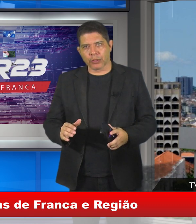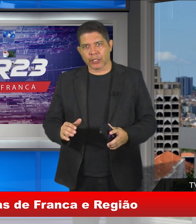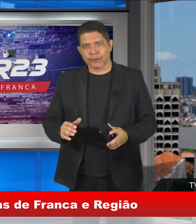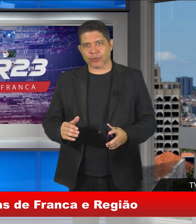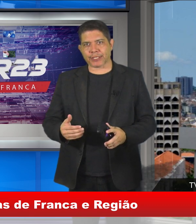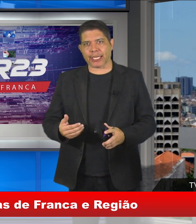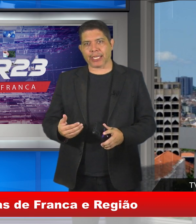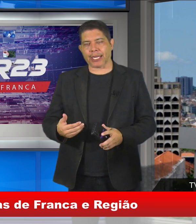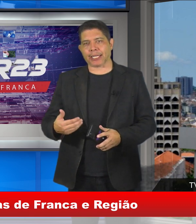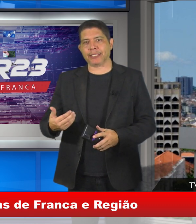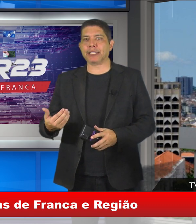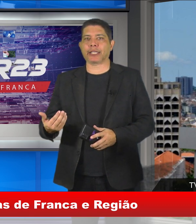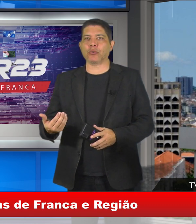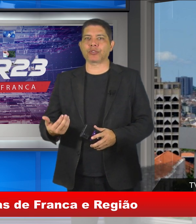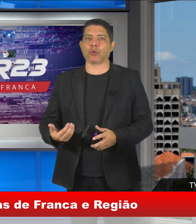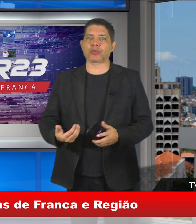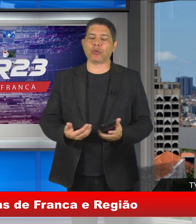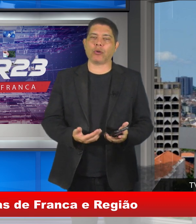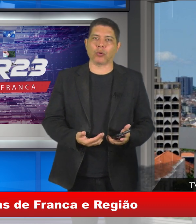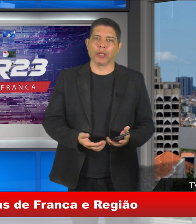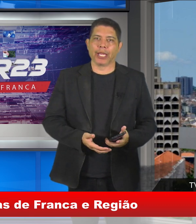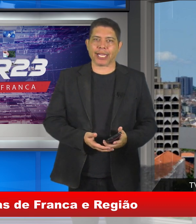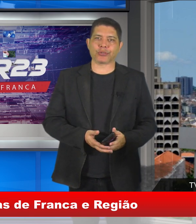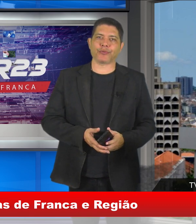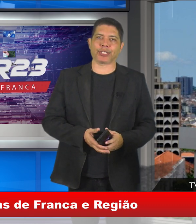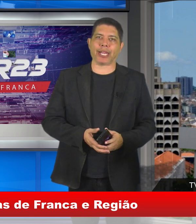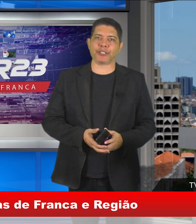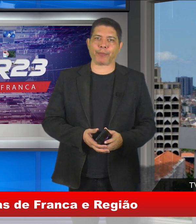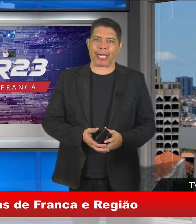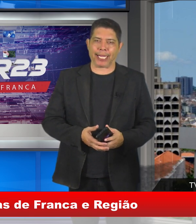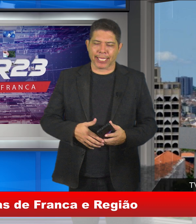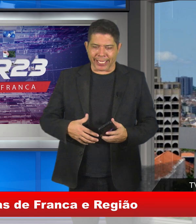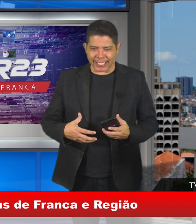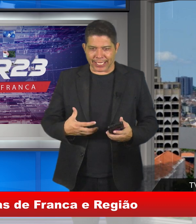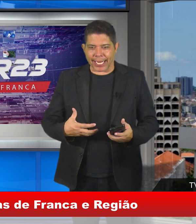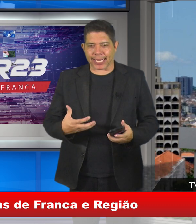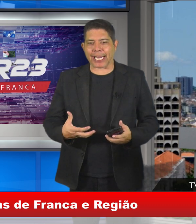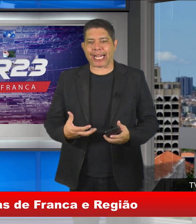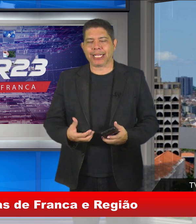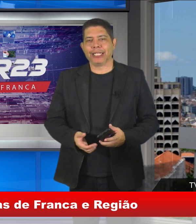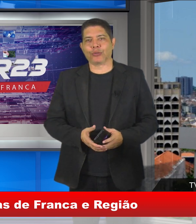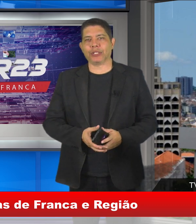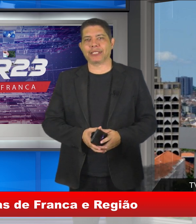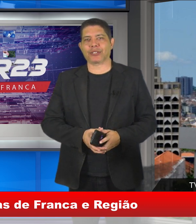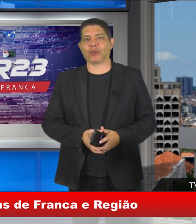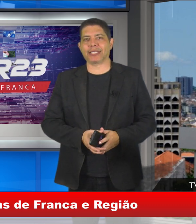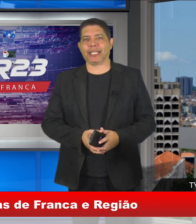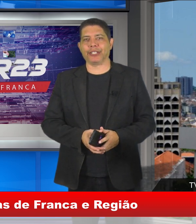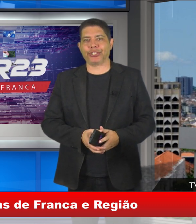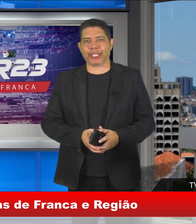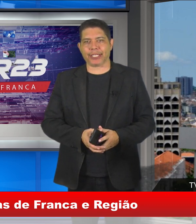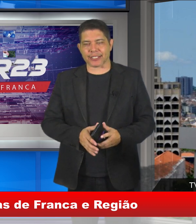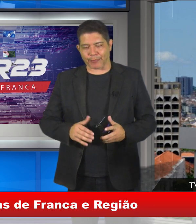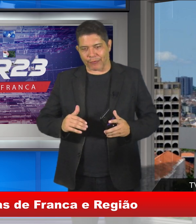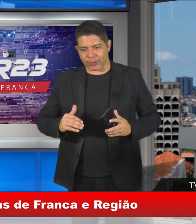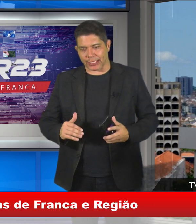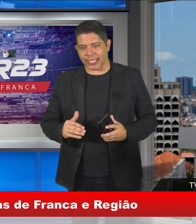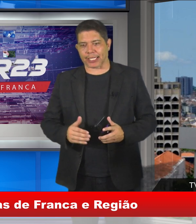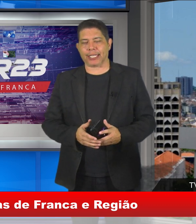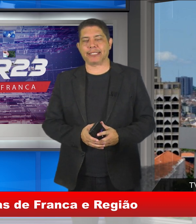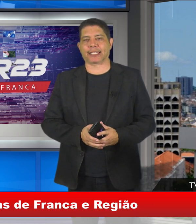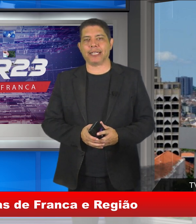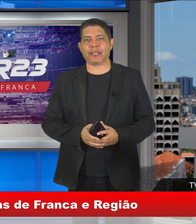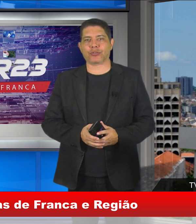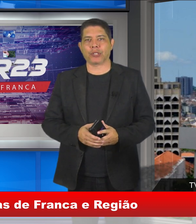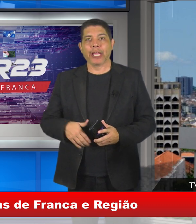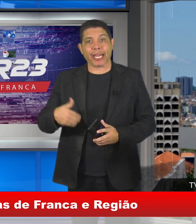tranquilo? Você acredita que o seu sono é suficiente para recarregar todas as suas energias, para você ter